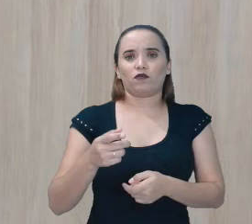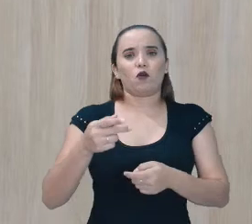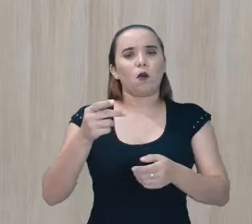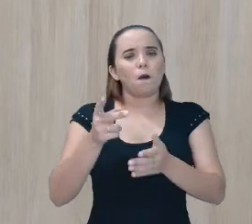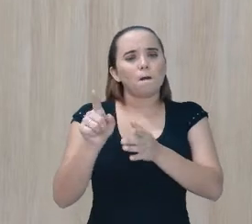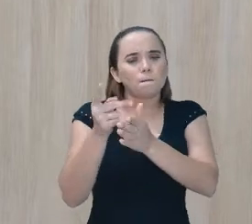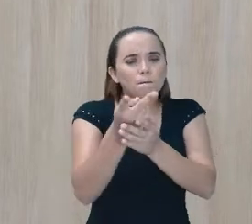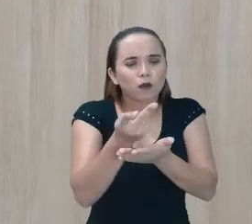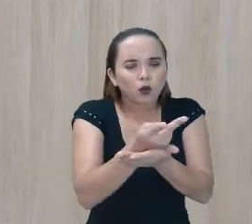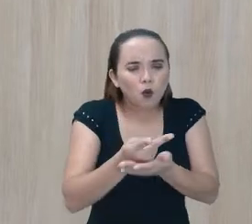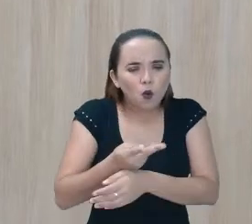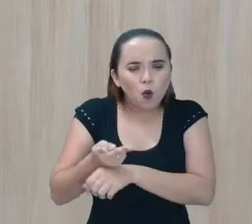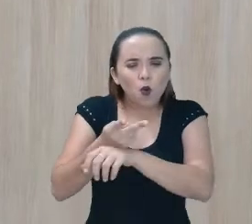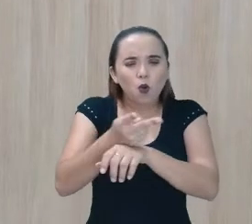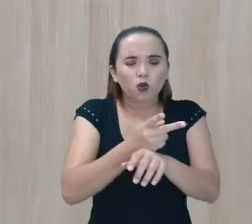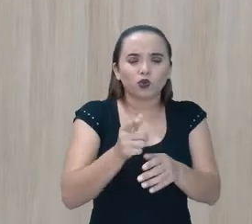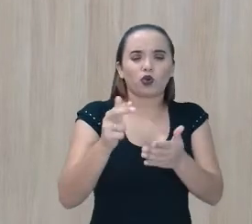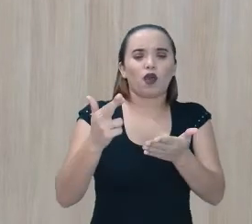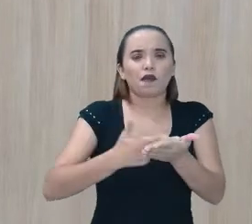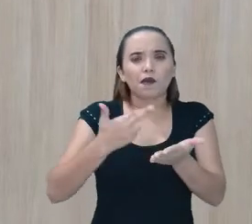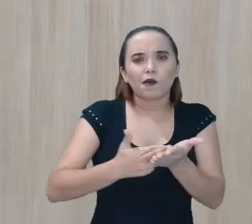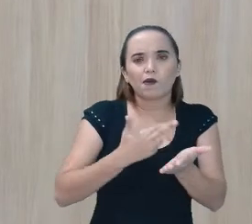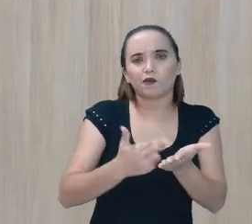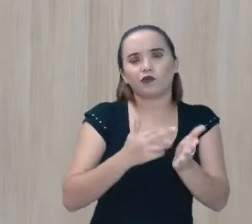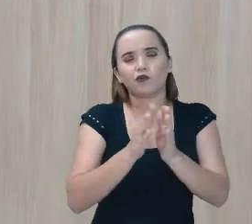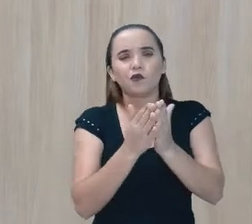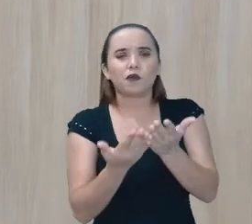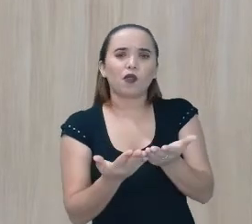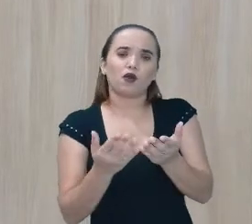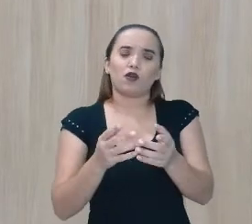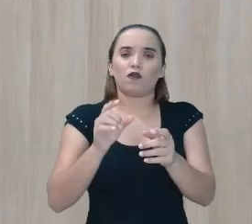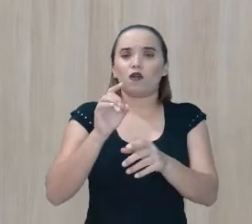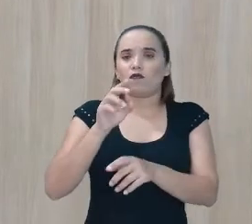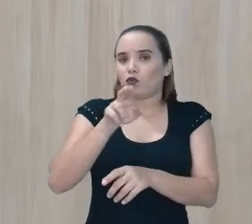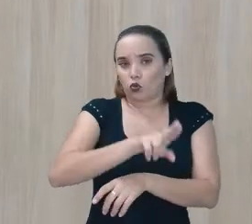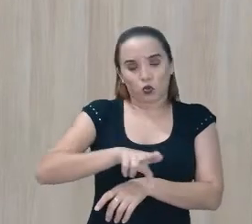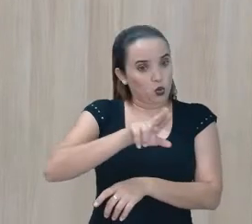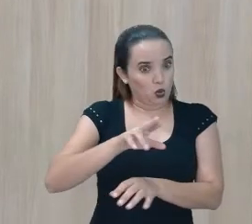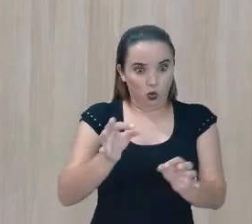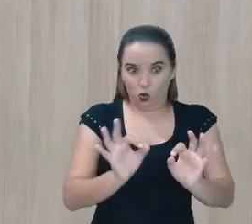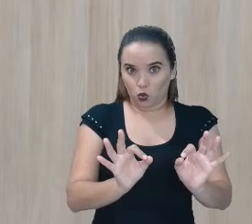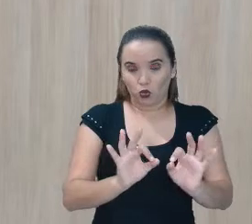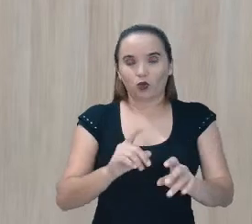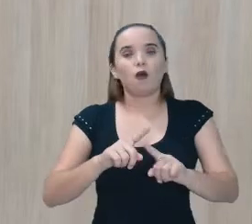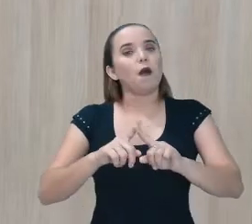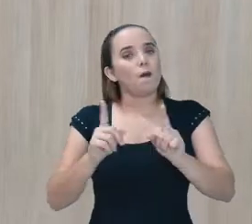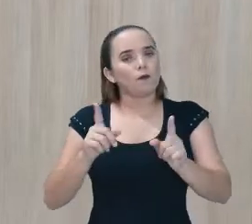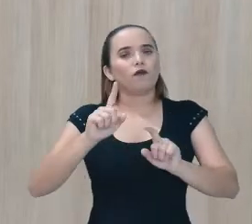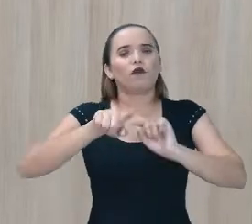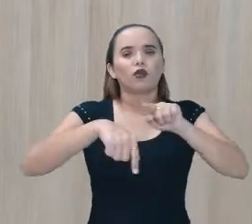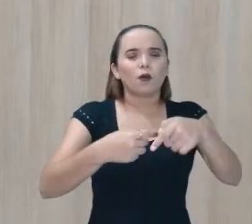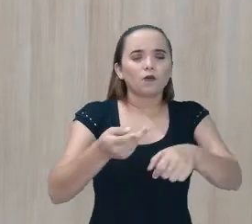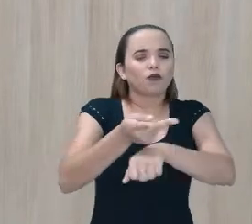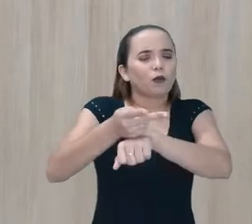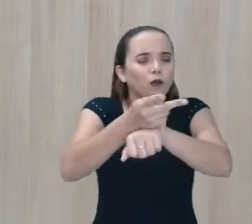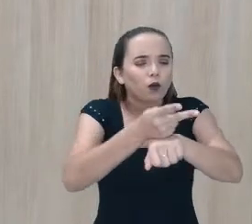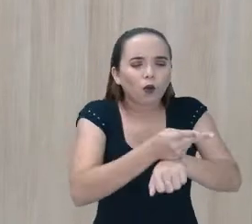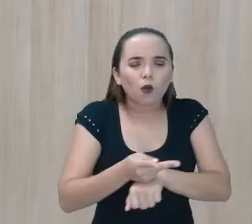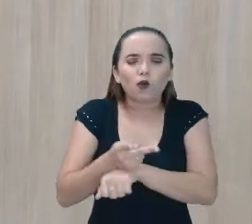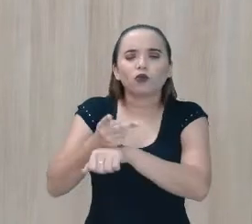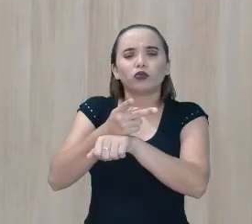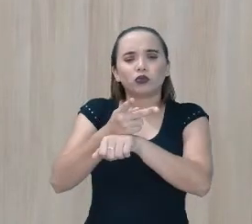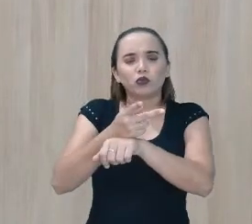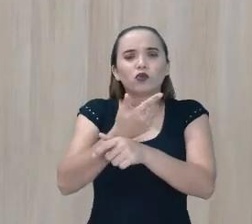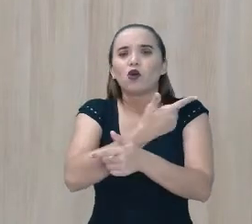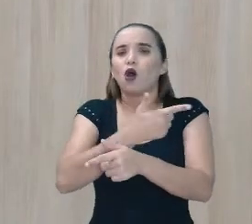em livros que não estão mais utilizando, só para o momento de recortes. Então, ele vai começar, Thaís, procurar